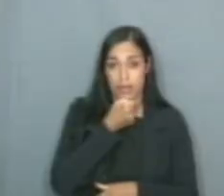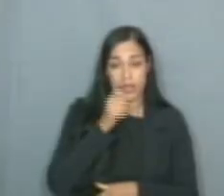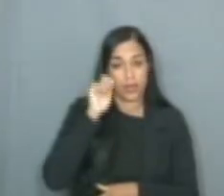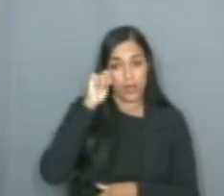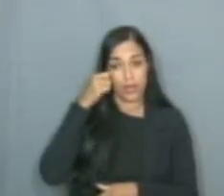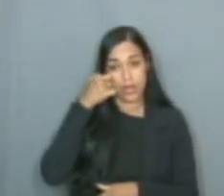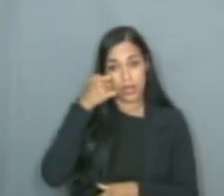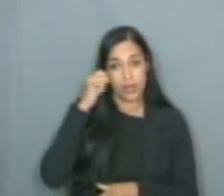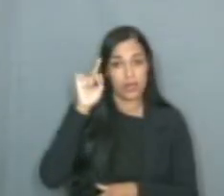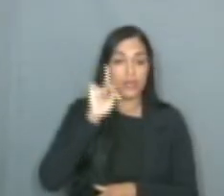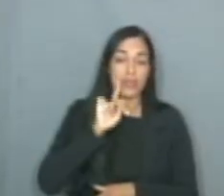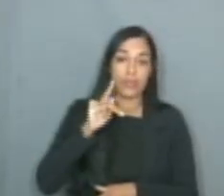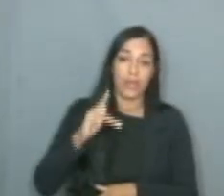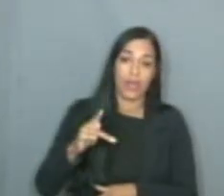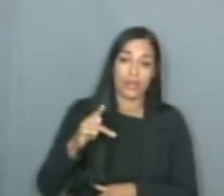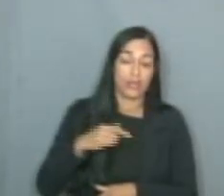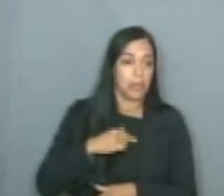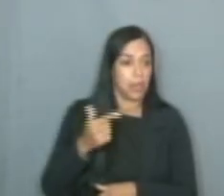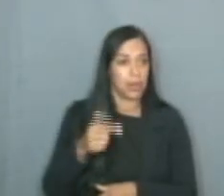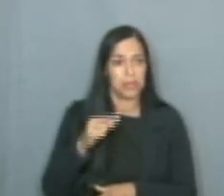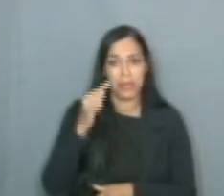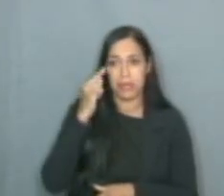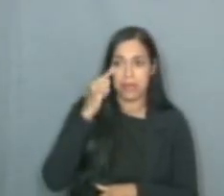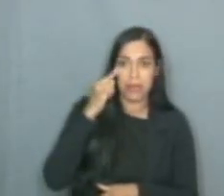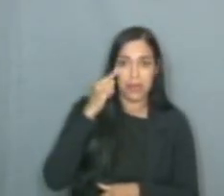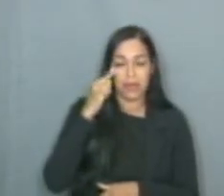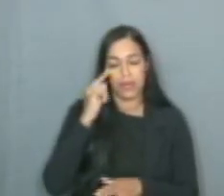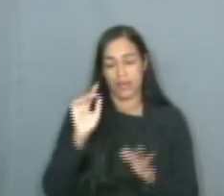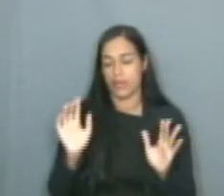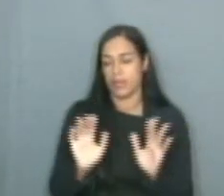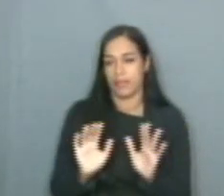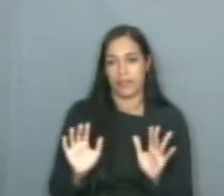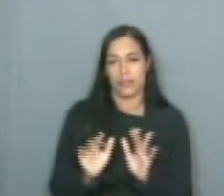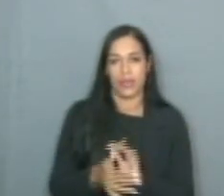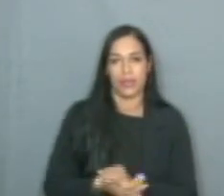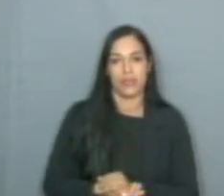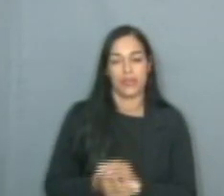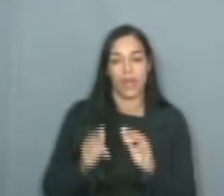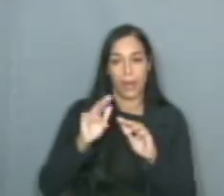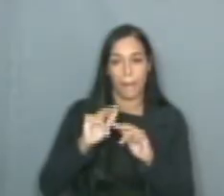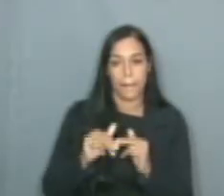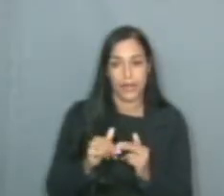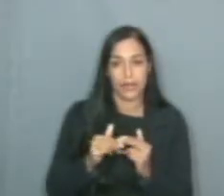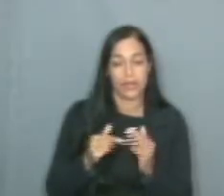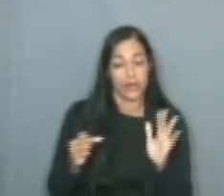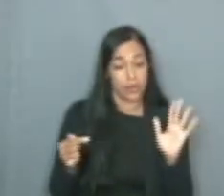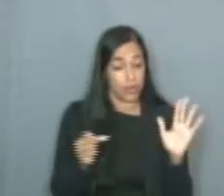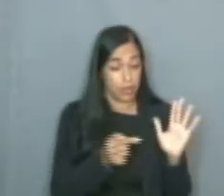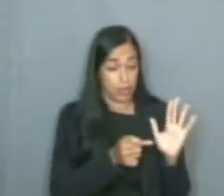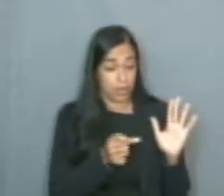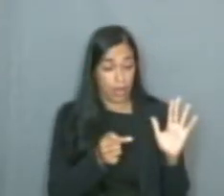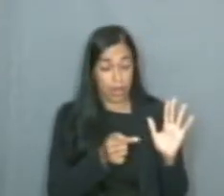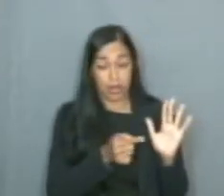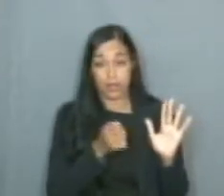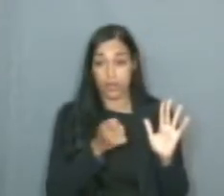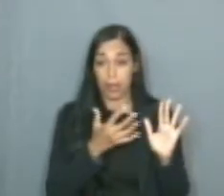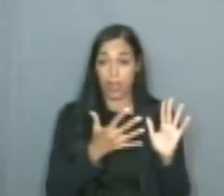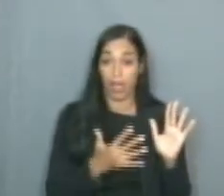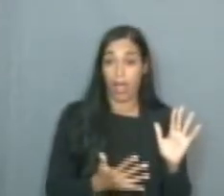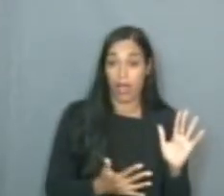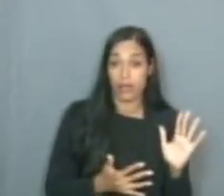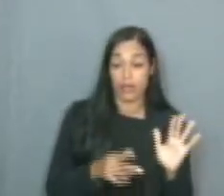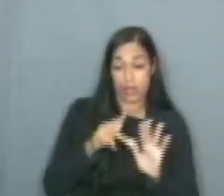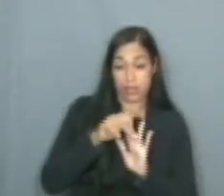negros e pardos. Eu não tenho dúvida disso. Diante disso, o que está escrito